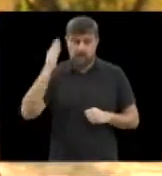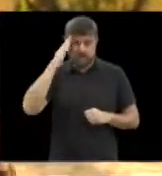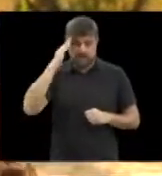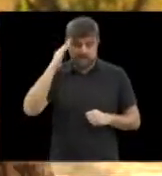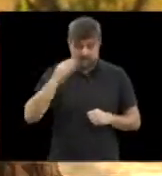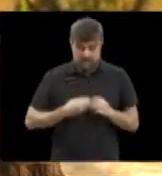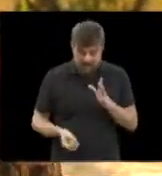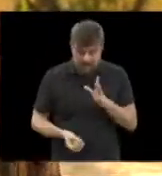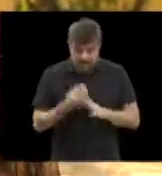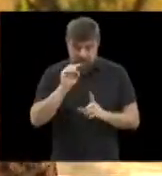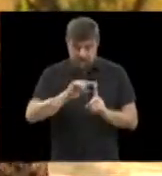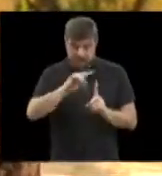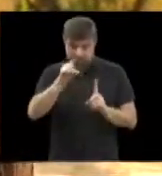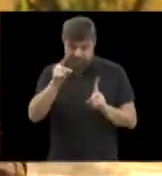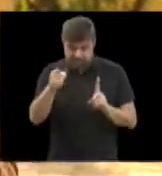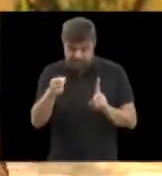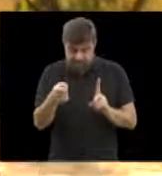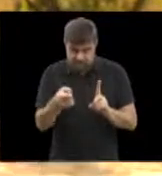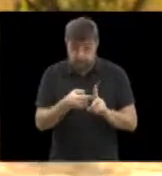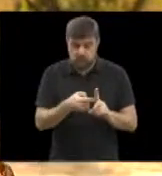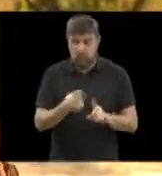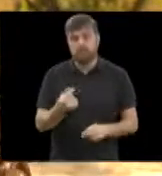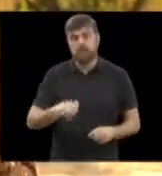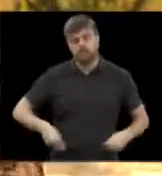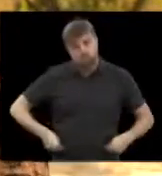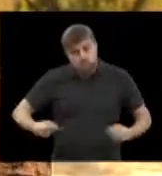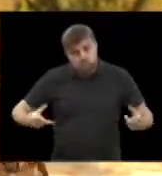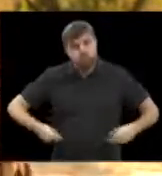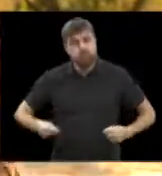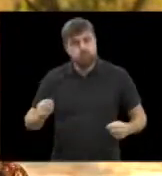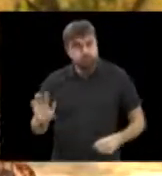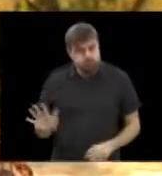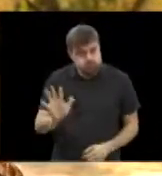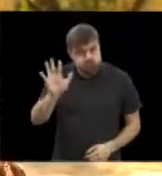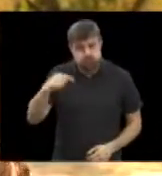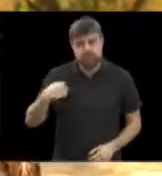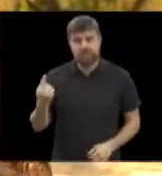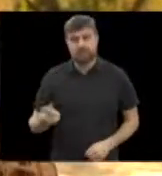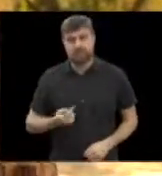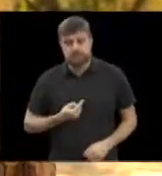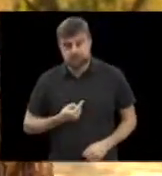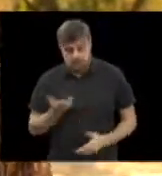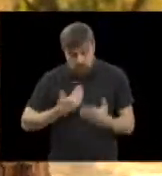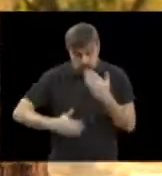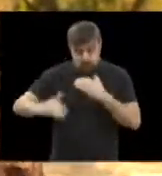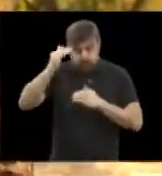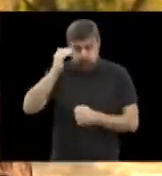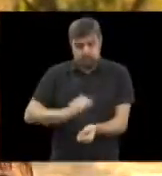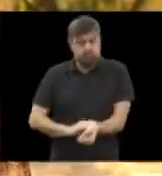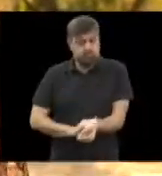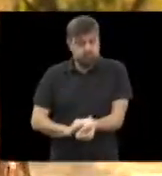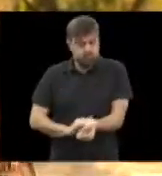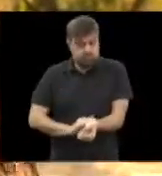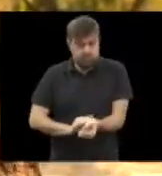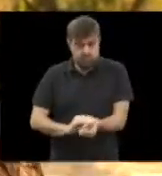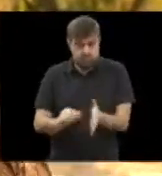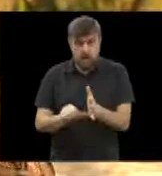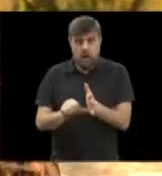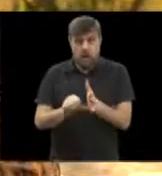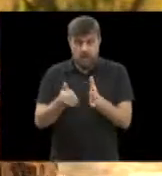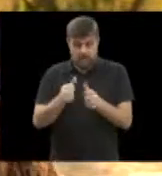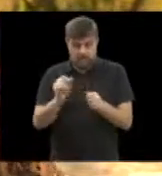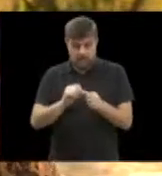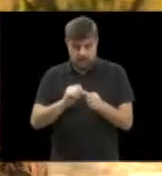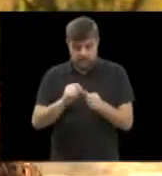a fertilização, né? Que é bem mais oneroso, né? E bem mais desgastante emocionalmente. Aí a gente fez o primeiro processo